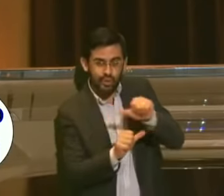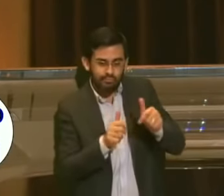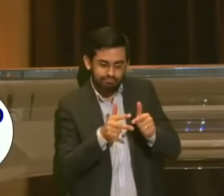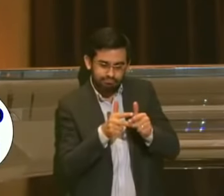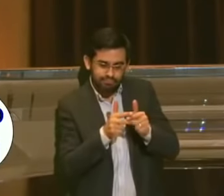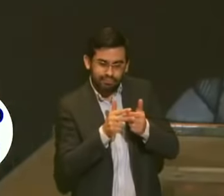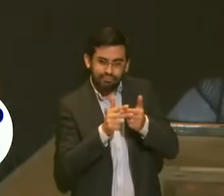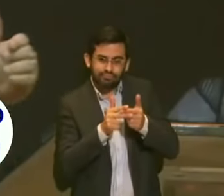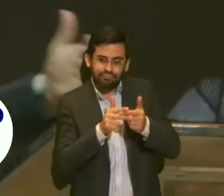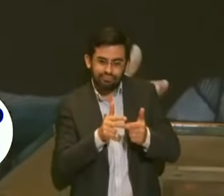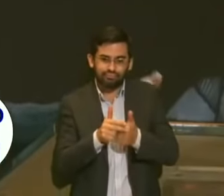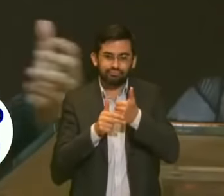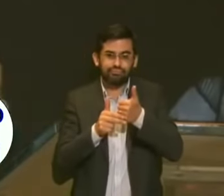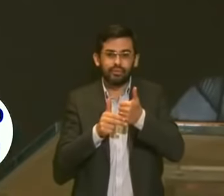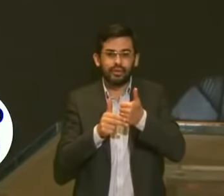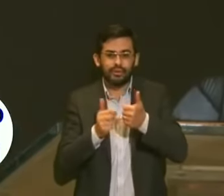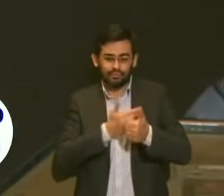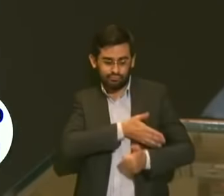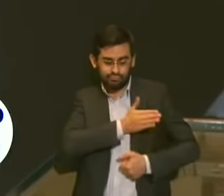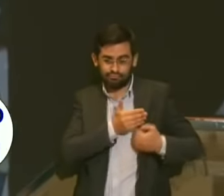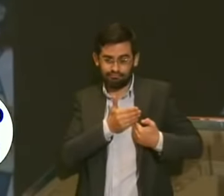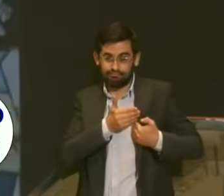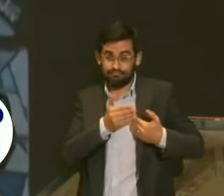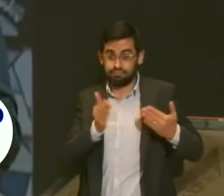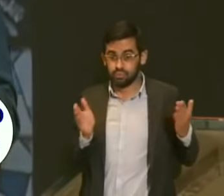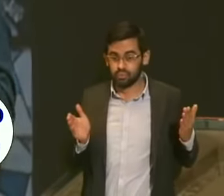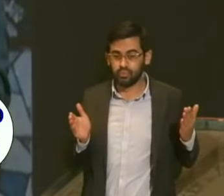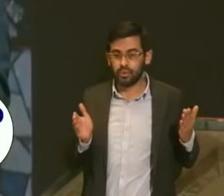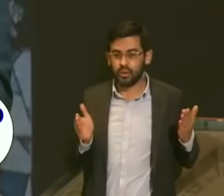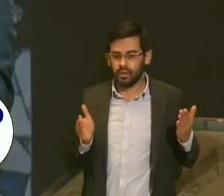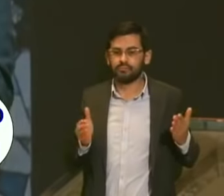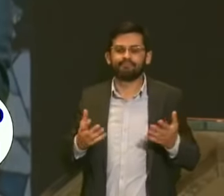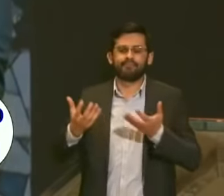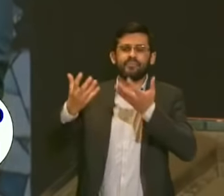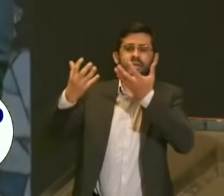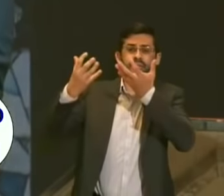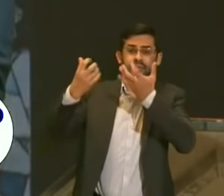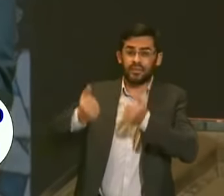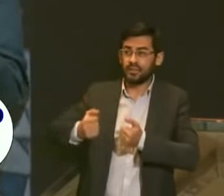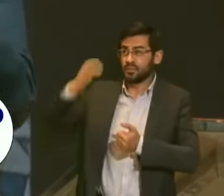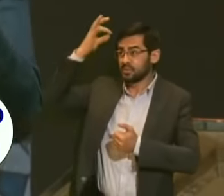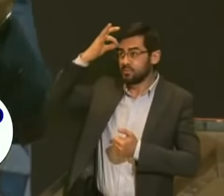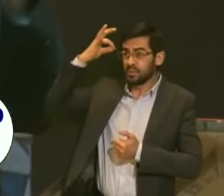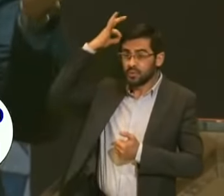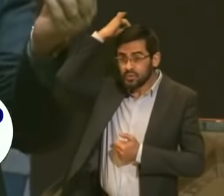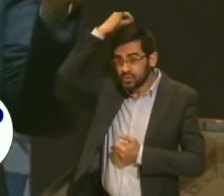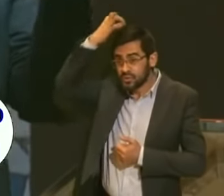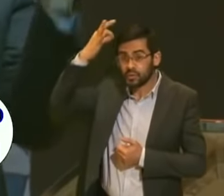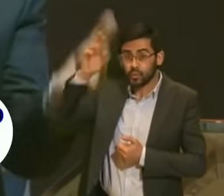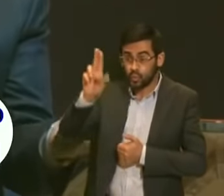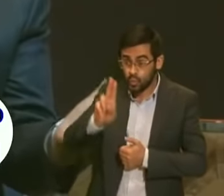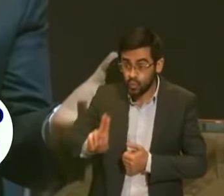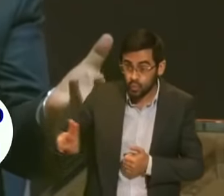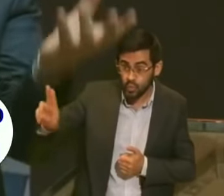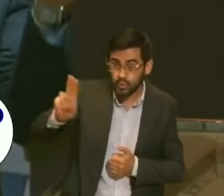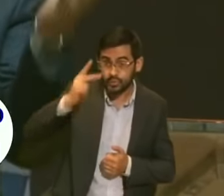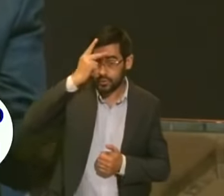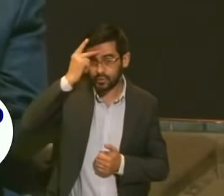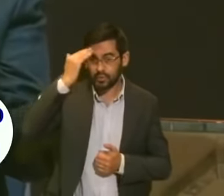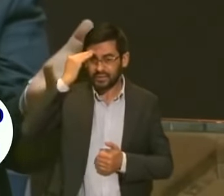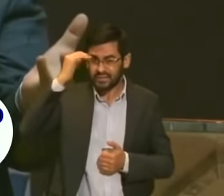problema, que a gente abre isso e permite que o Espírito de Deus use pessoas